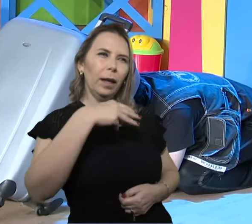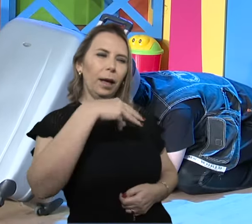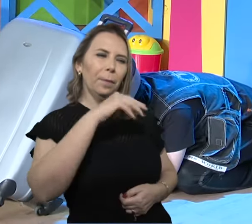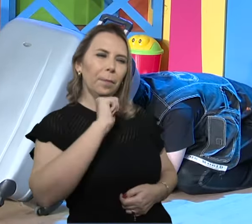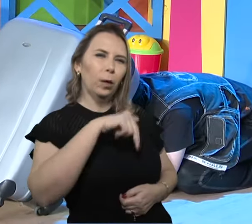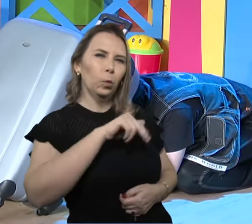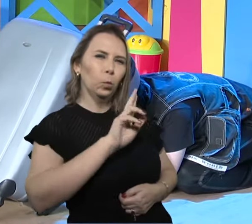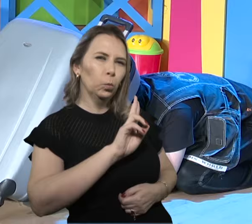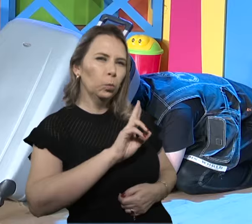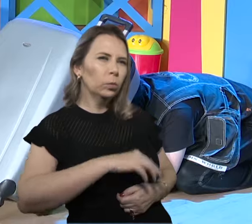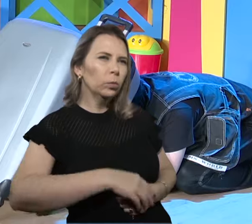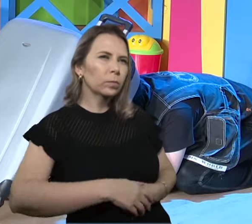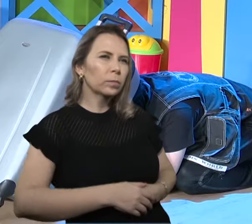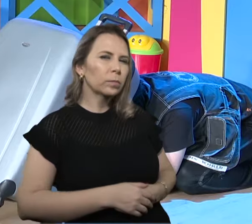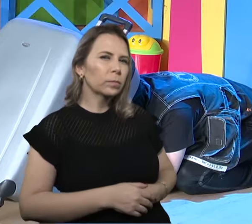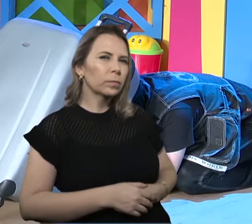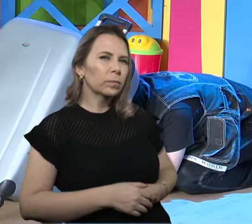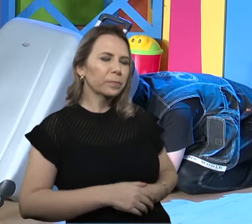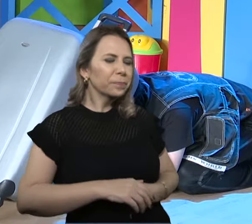Manu?